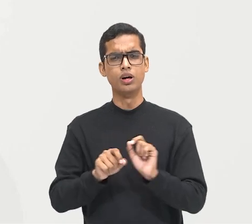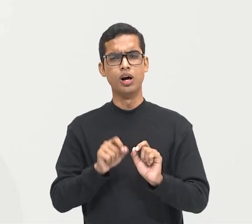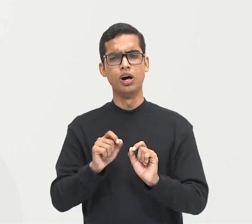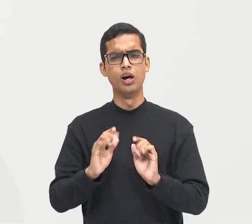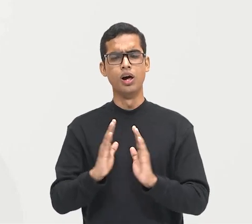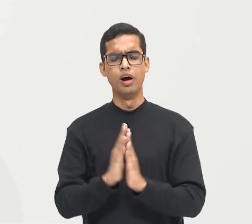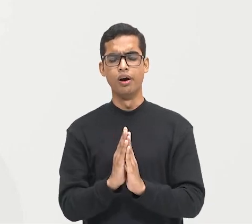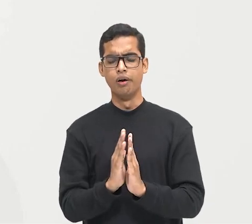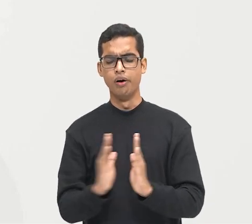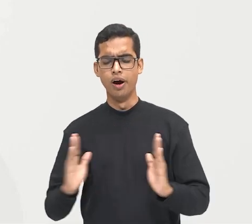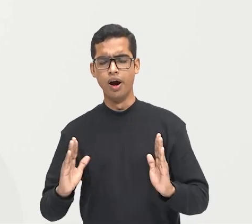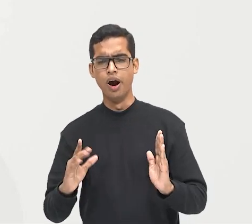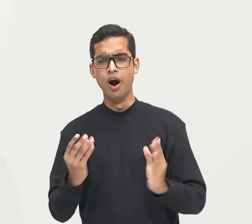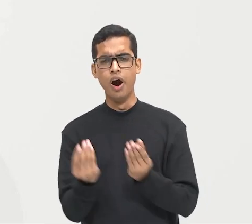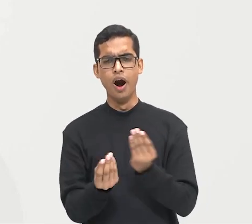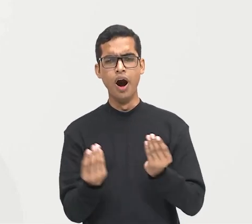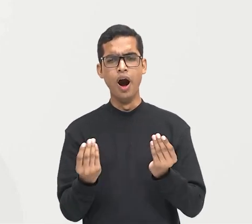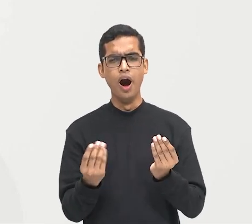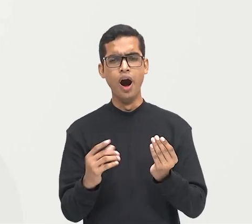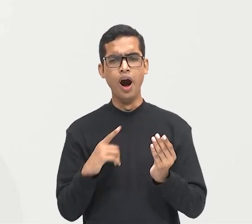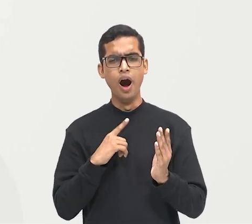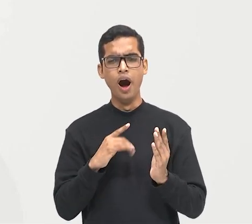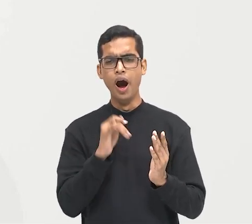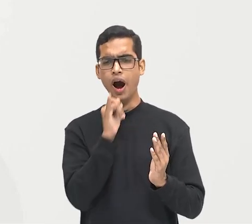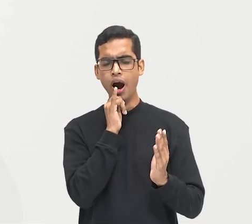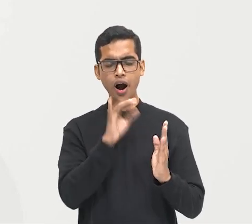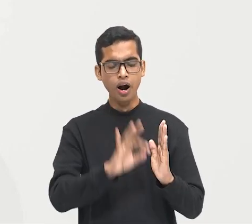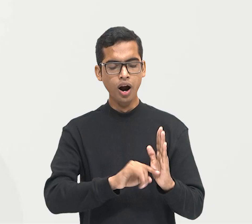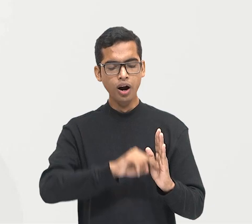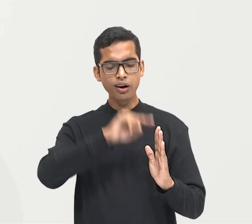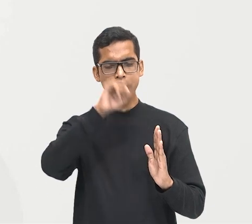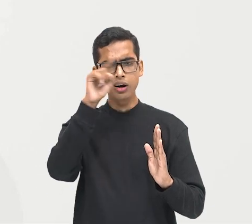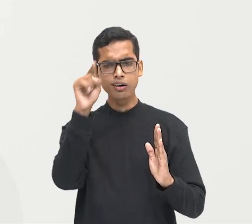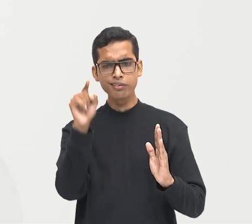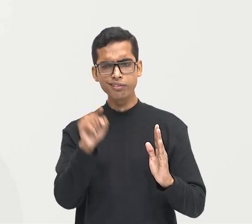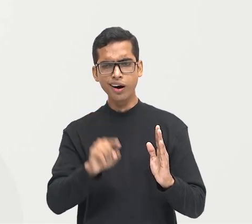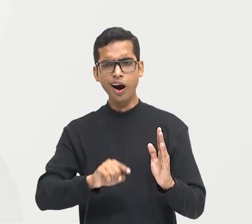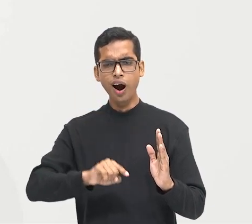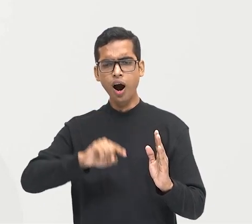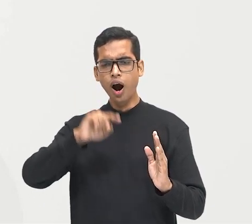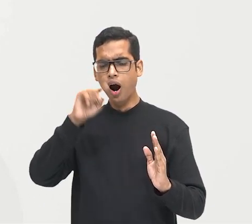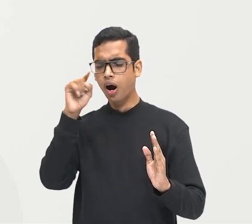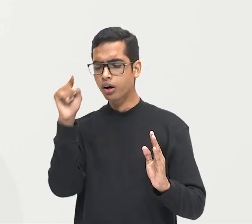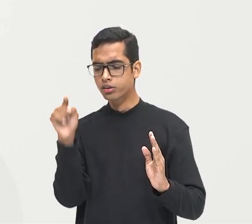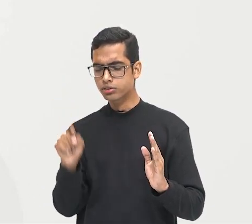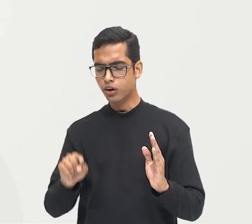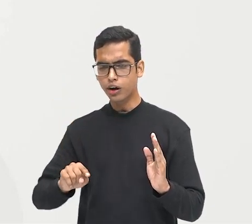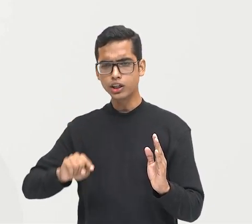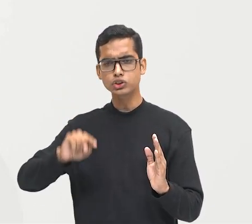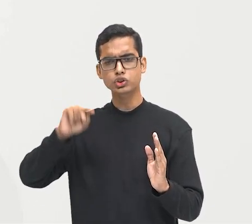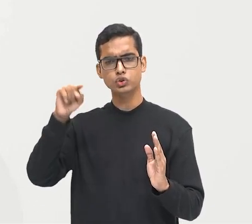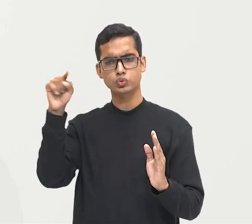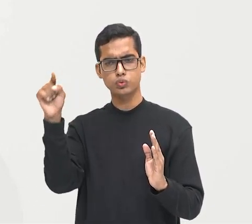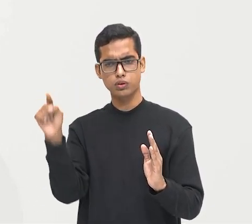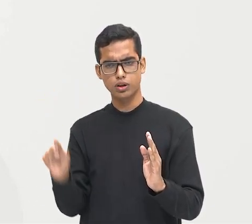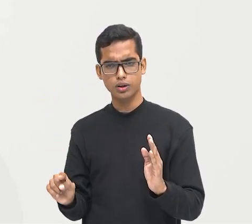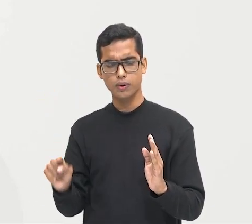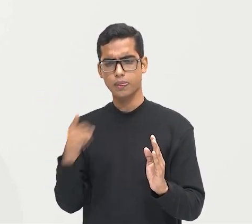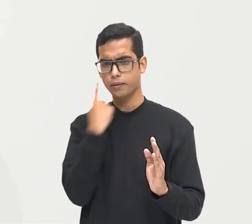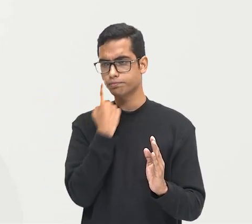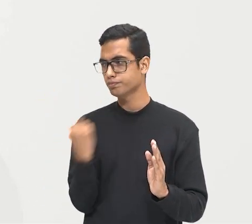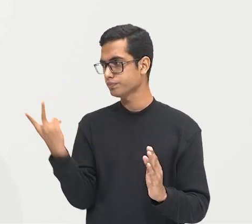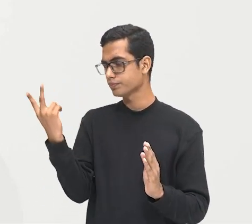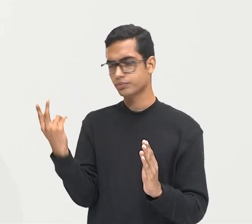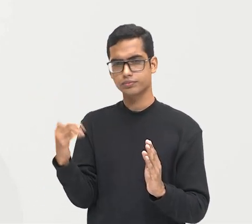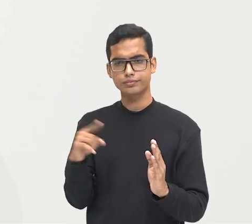você vai ter entre uma crista, né, ó, entre duas cristas, olha só, esse espacinho aqui, ó, é